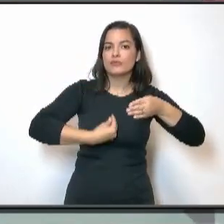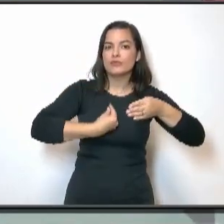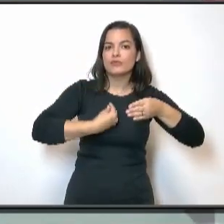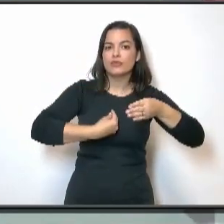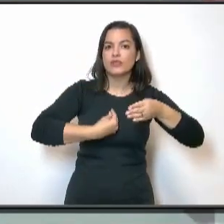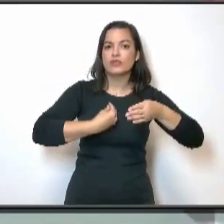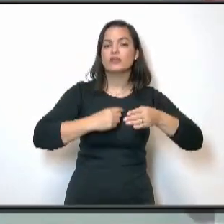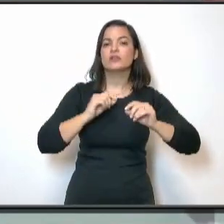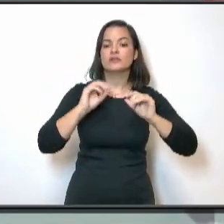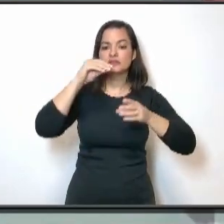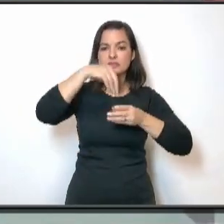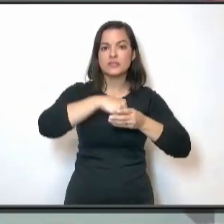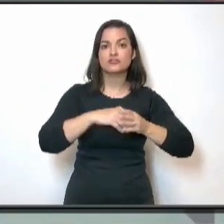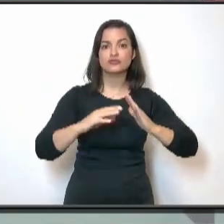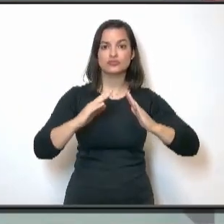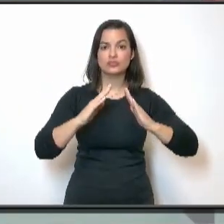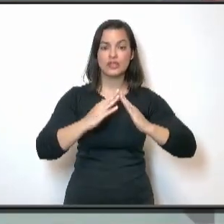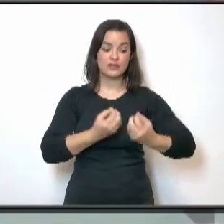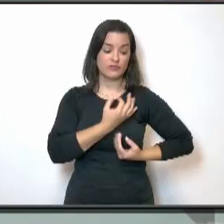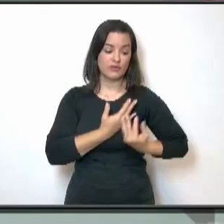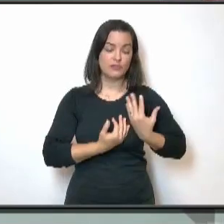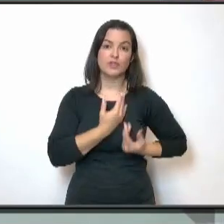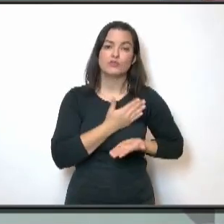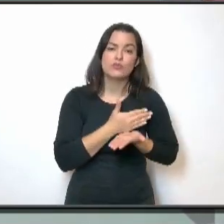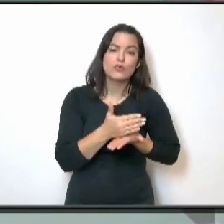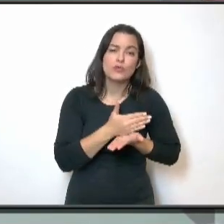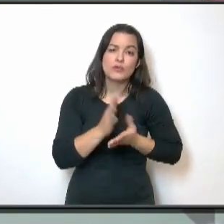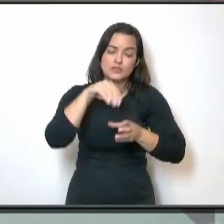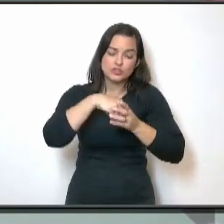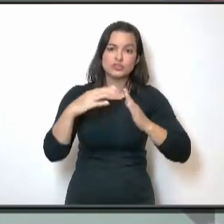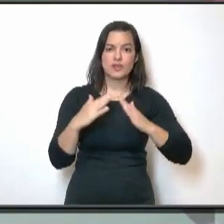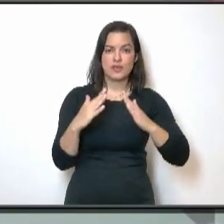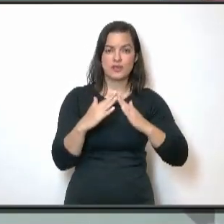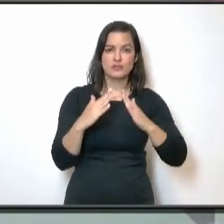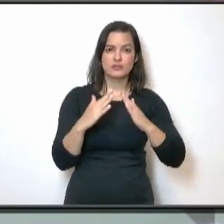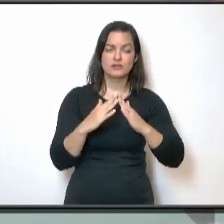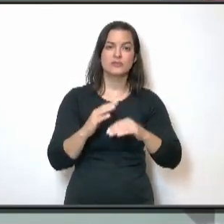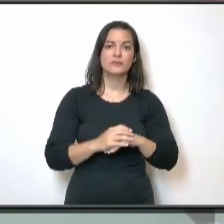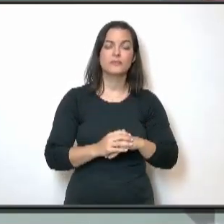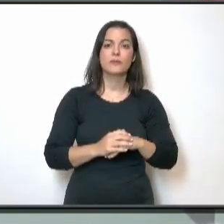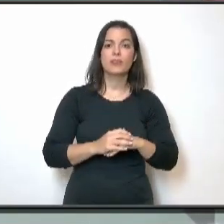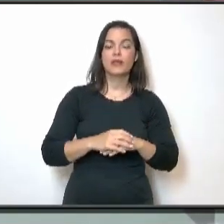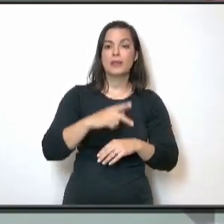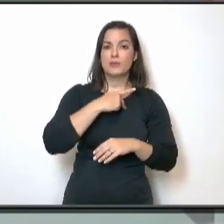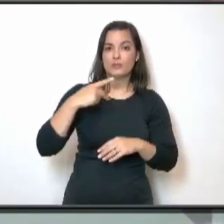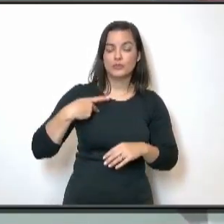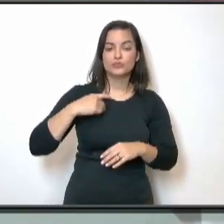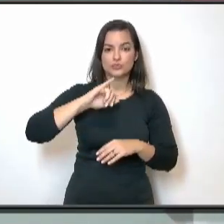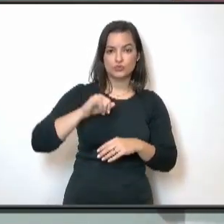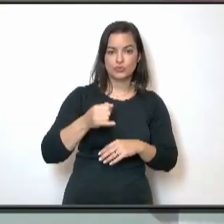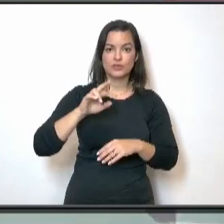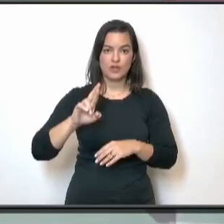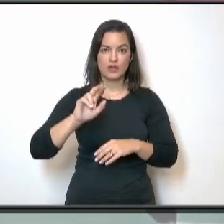do avivamento dentro do nosso lar, dentro da nossa família, dentro da nossa casa. O reverendo JR depois ministrou